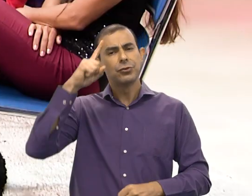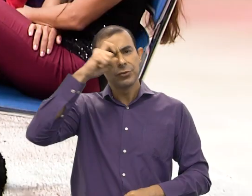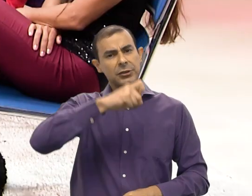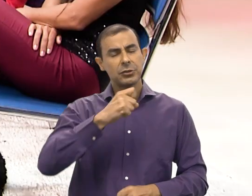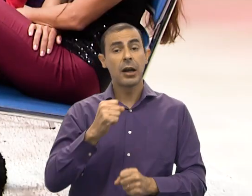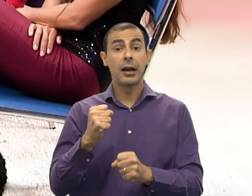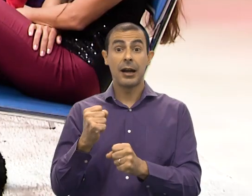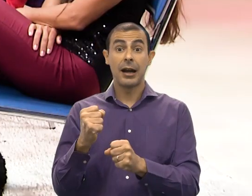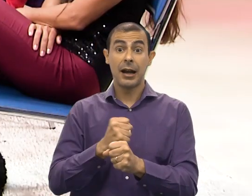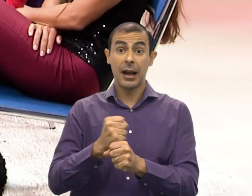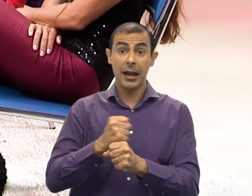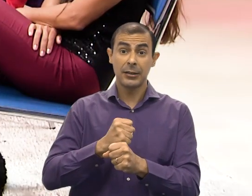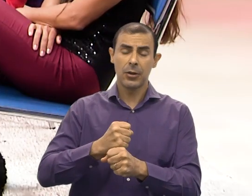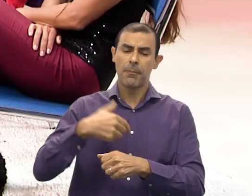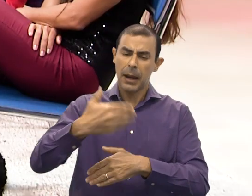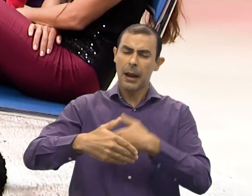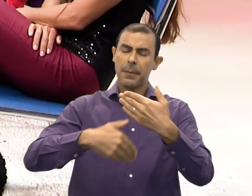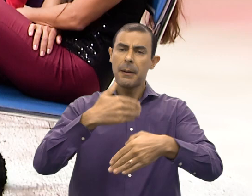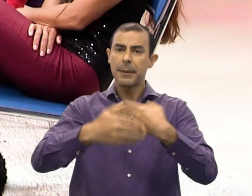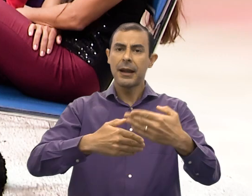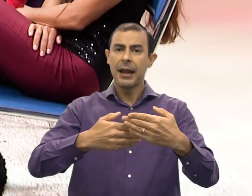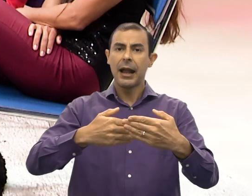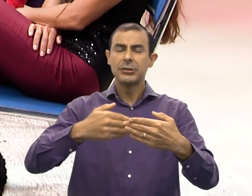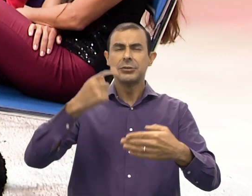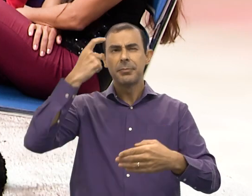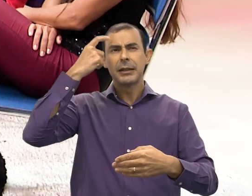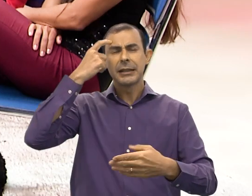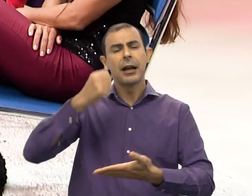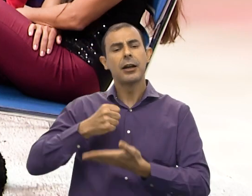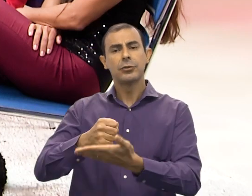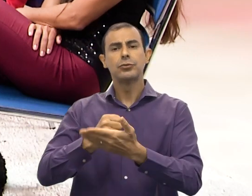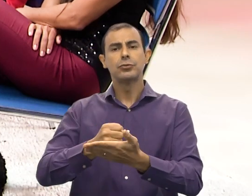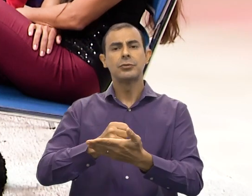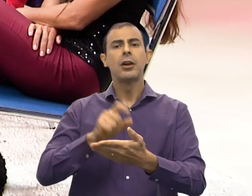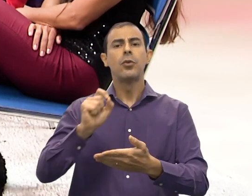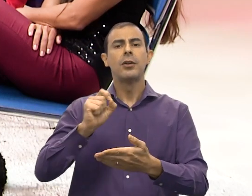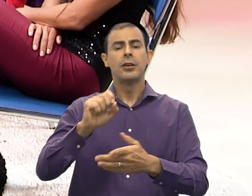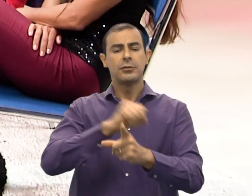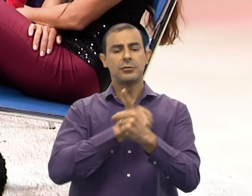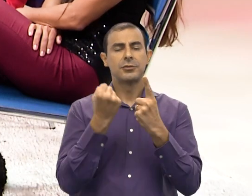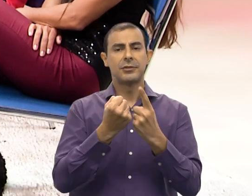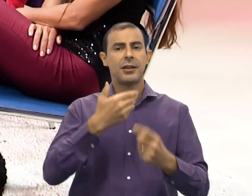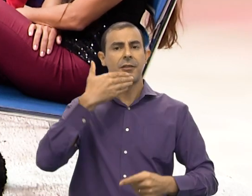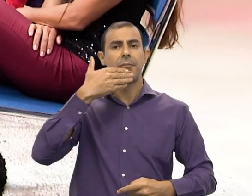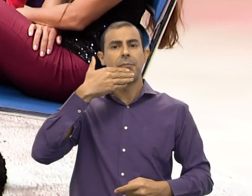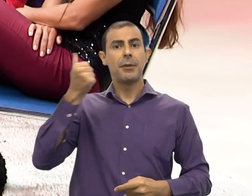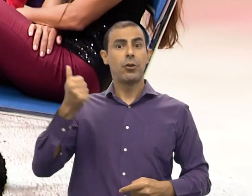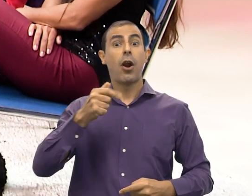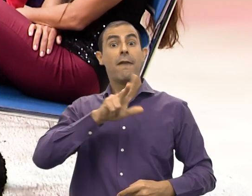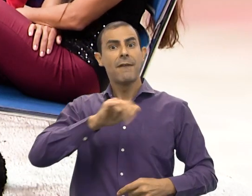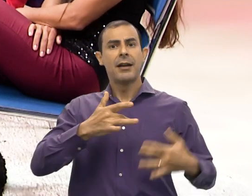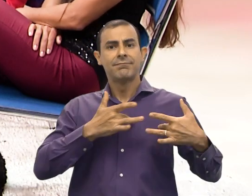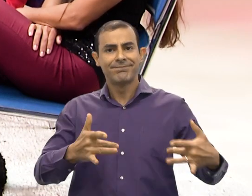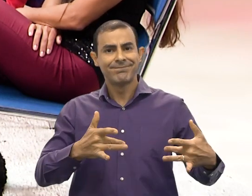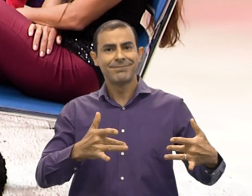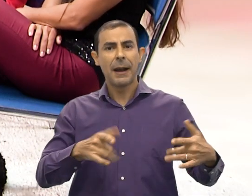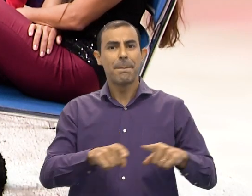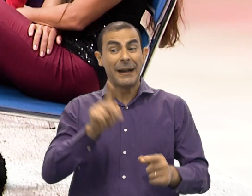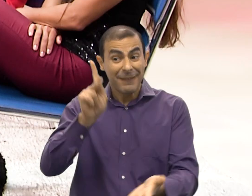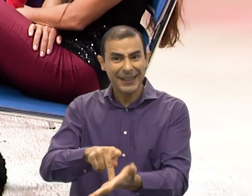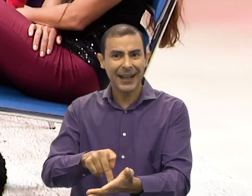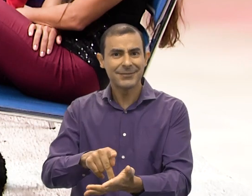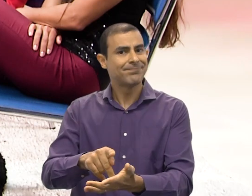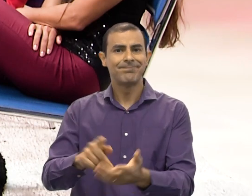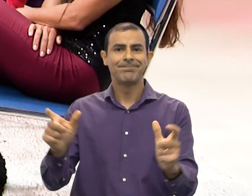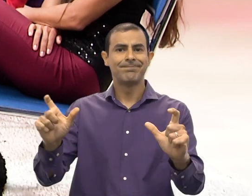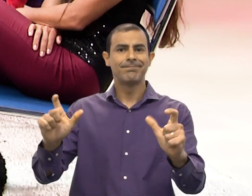cada momento que passa, a gente imagina que estamos formando uma geração mais solidária e o que a gente percebe é o inverso. Então o